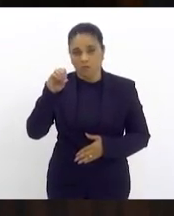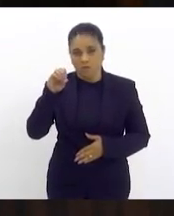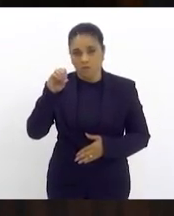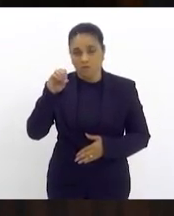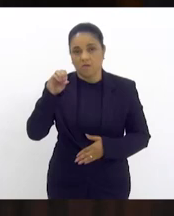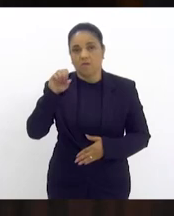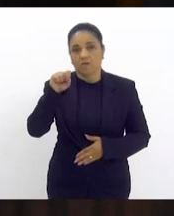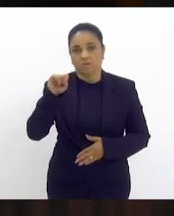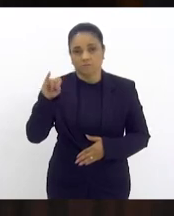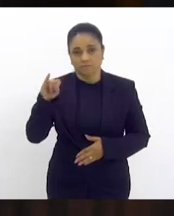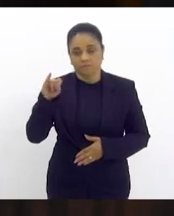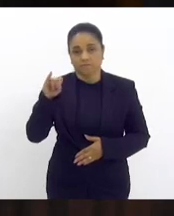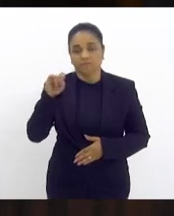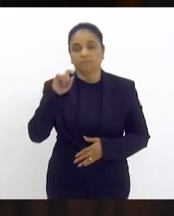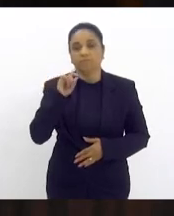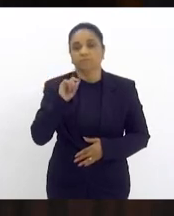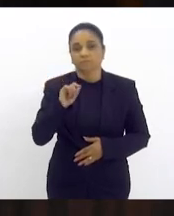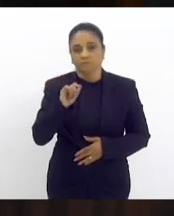aderência